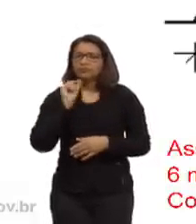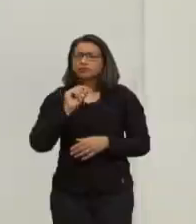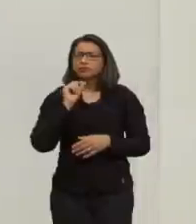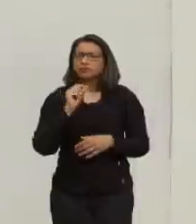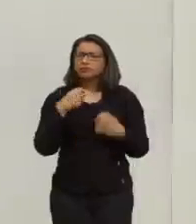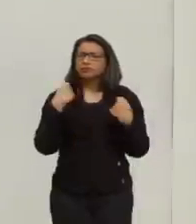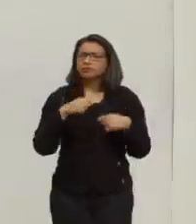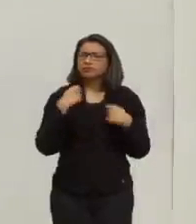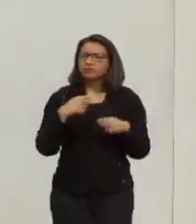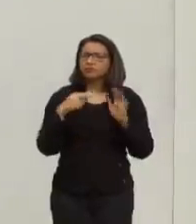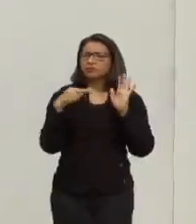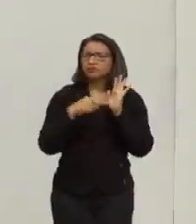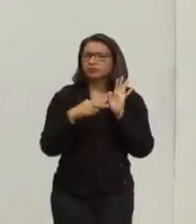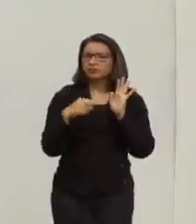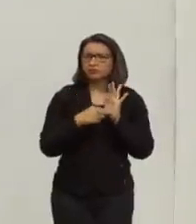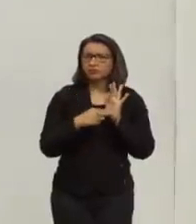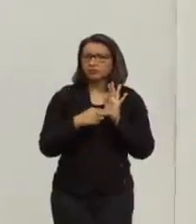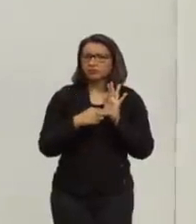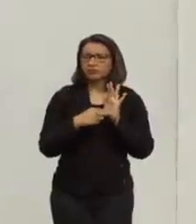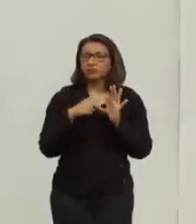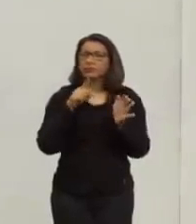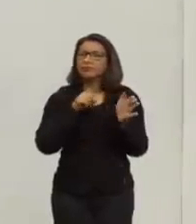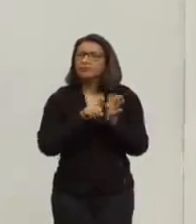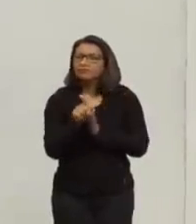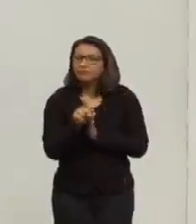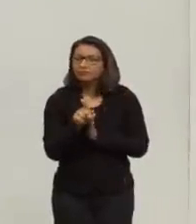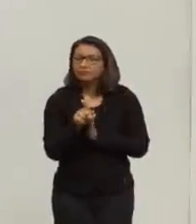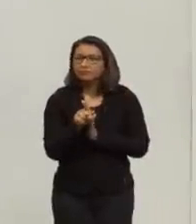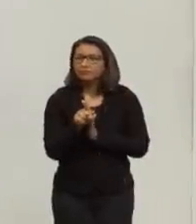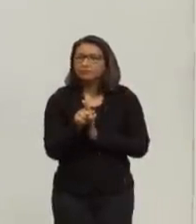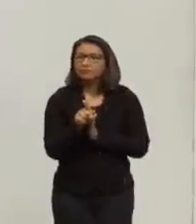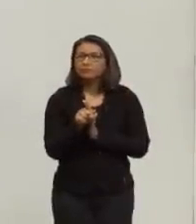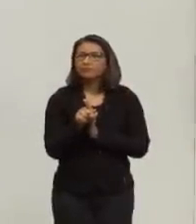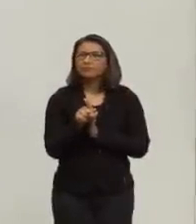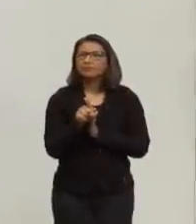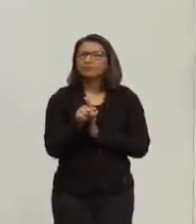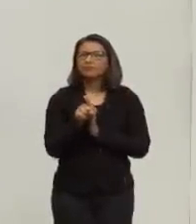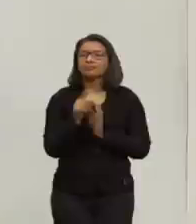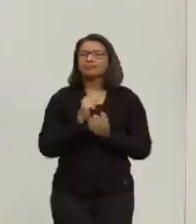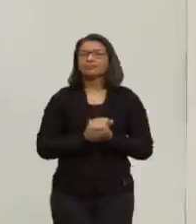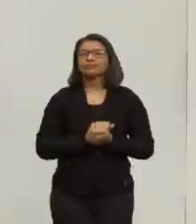que estar atentos aqui? A pergunta. Tá?